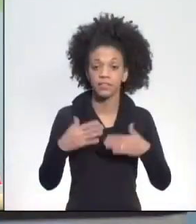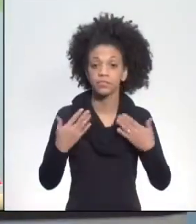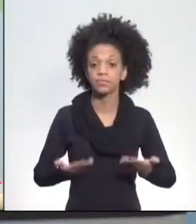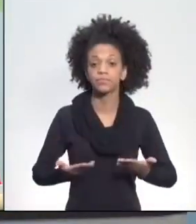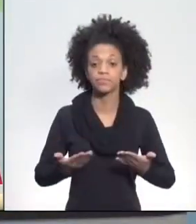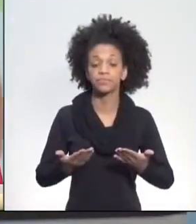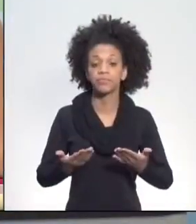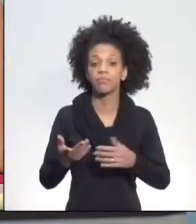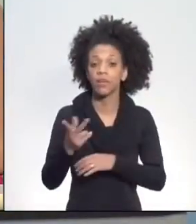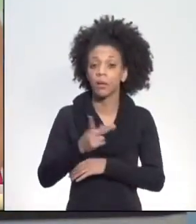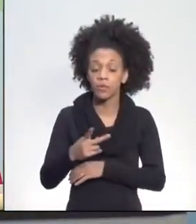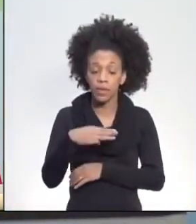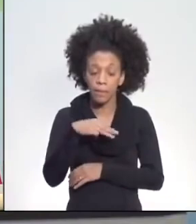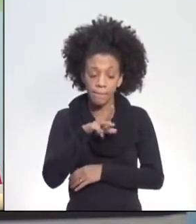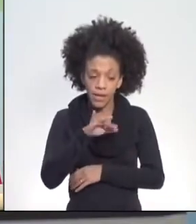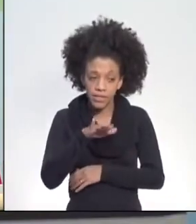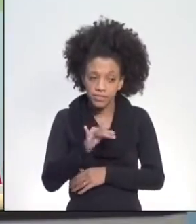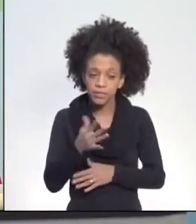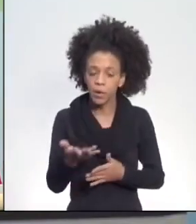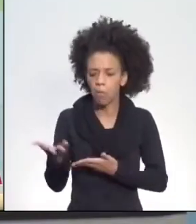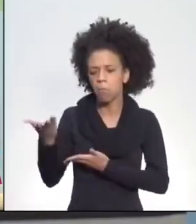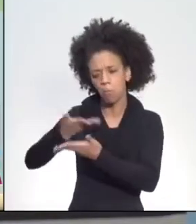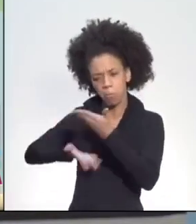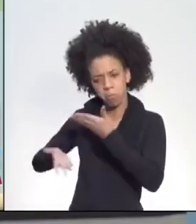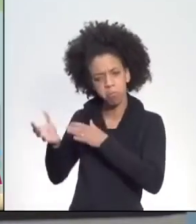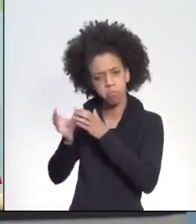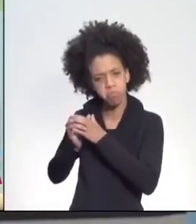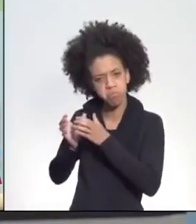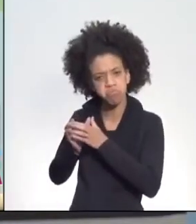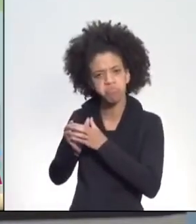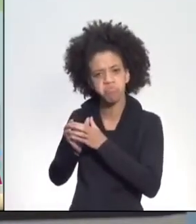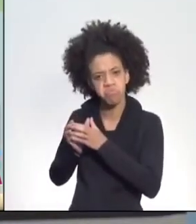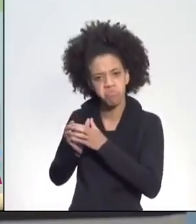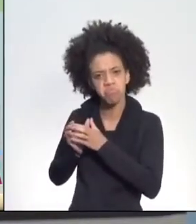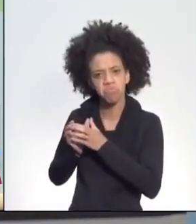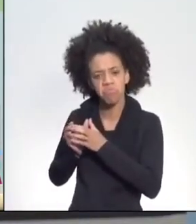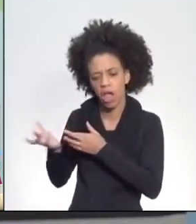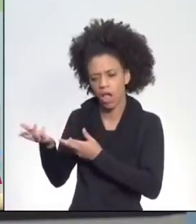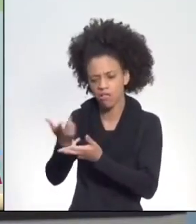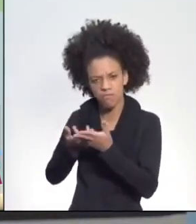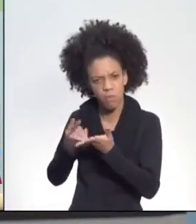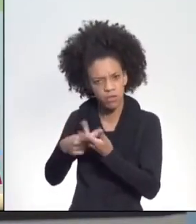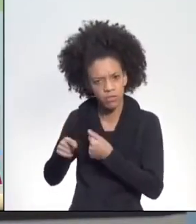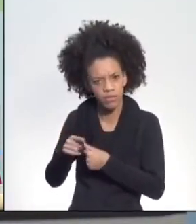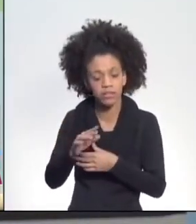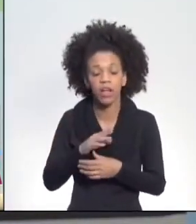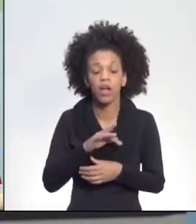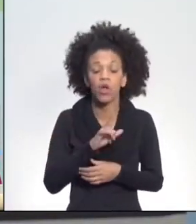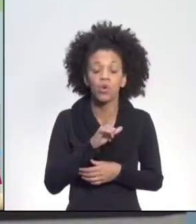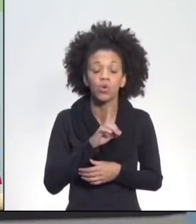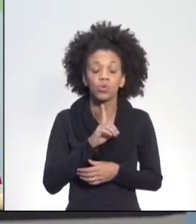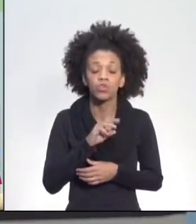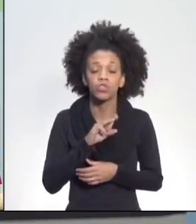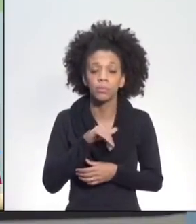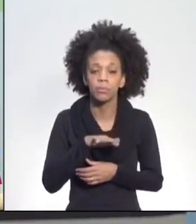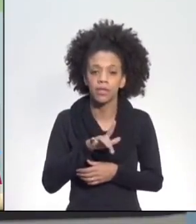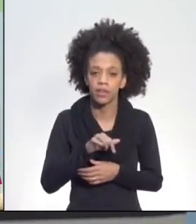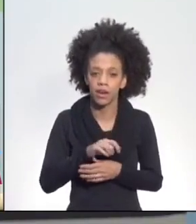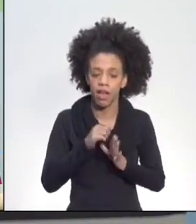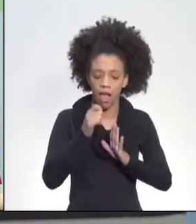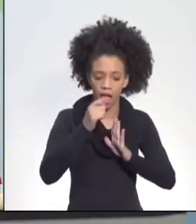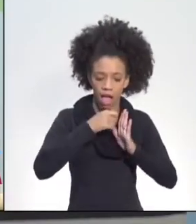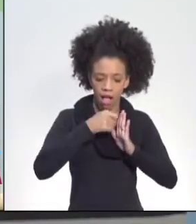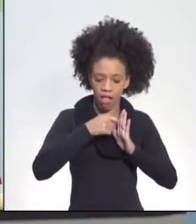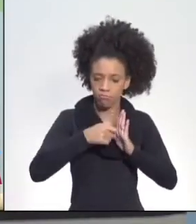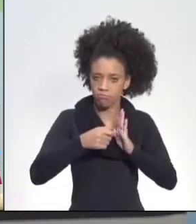Bom, professora Márcia, vamos lá. O pessoal está colaborando bastante, tem bastante resposta aqui. Vamos lá. A Ludmila diz que grafite é